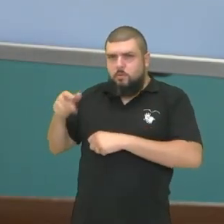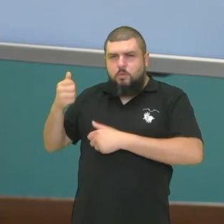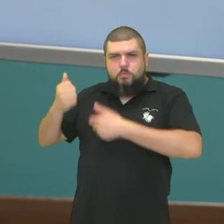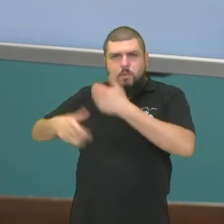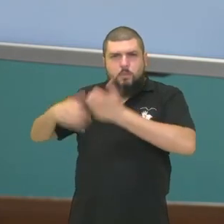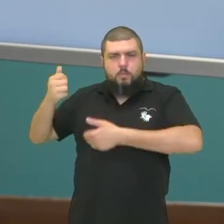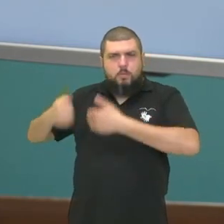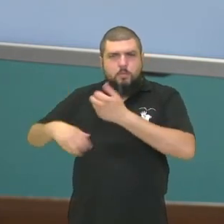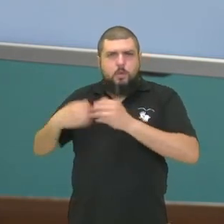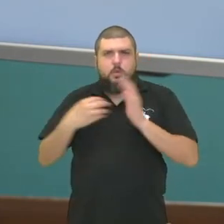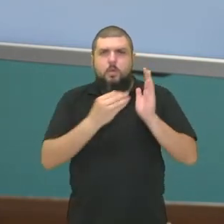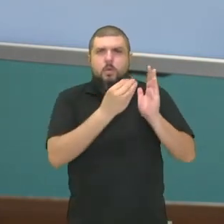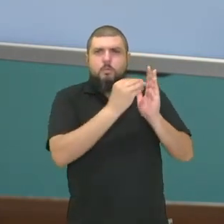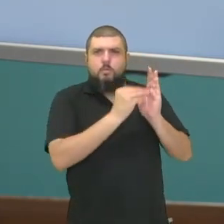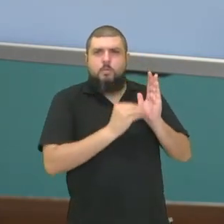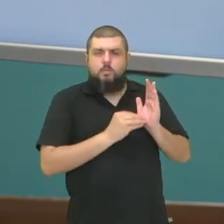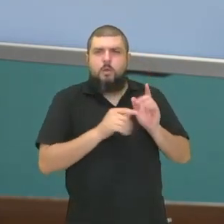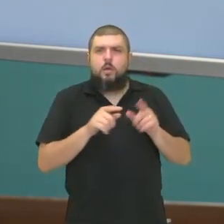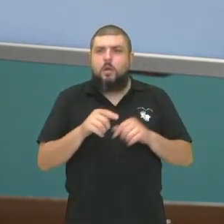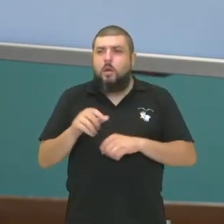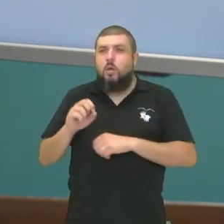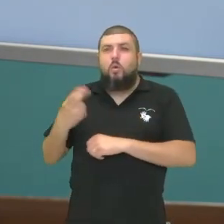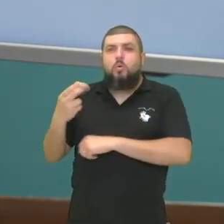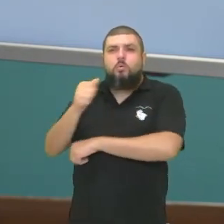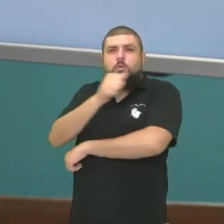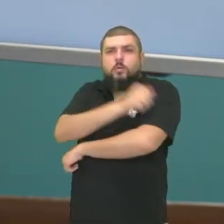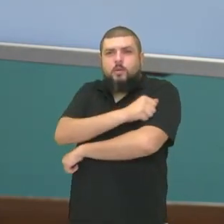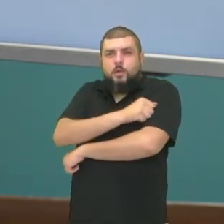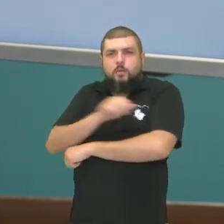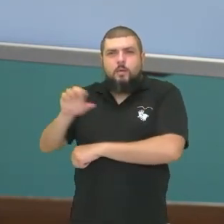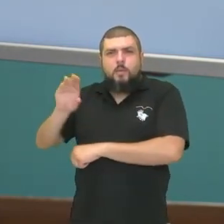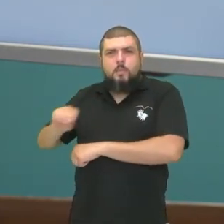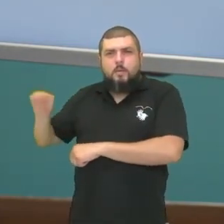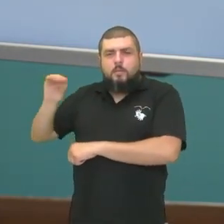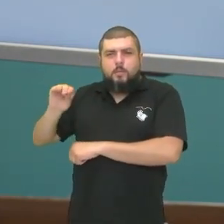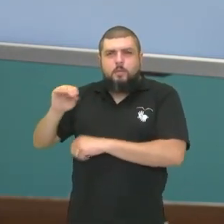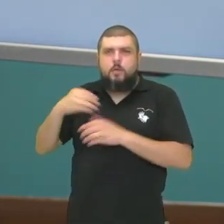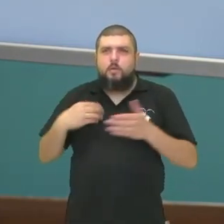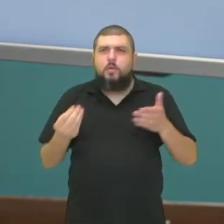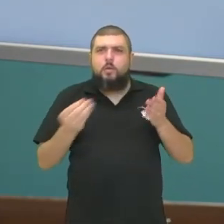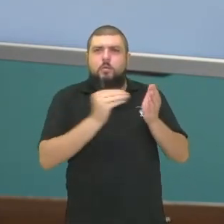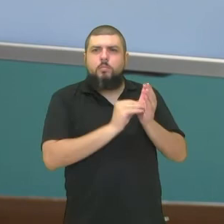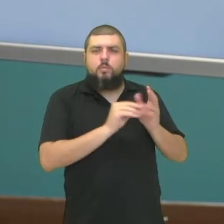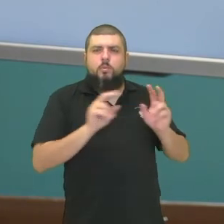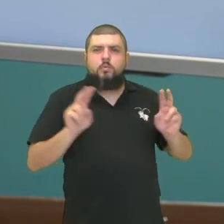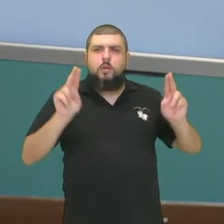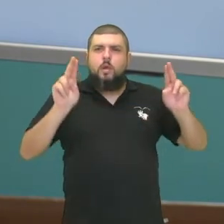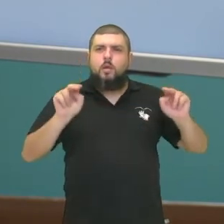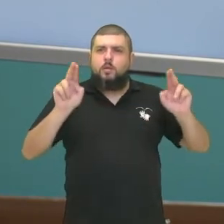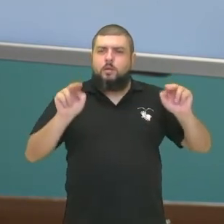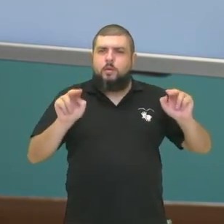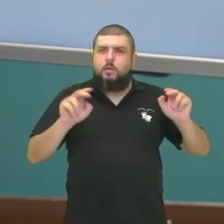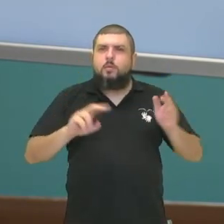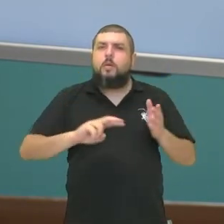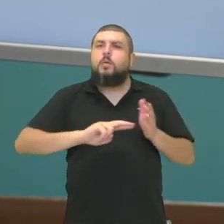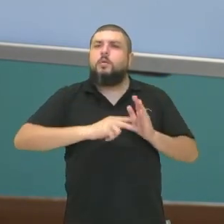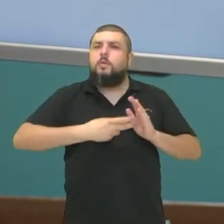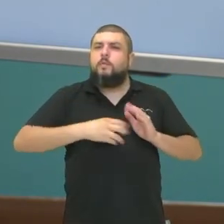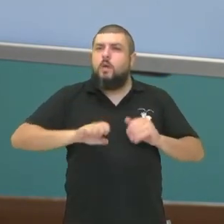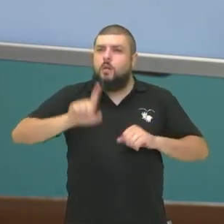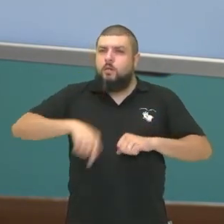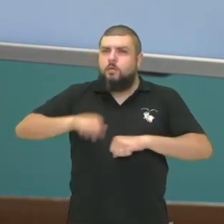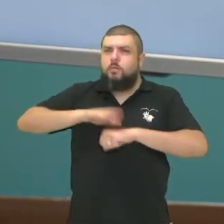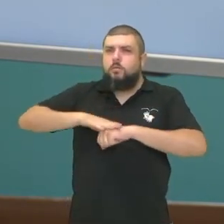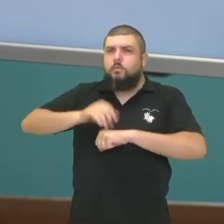exercício, quanto da aluna, nós temos aspas. Essas aspas limitam, indicam que é a citação, que alguém